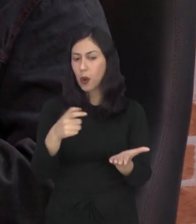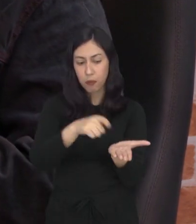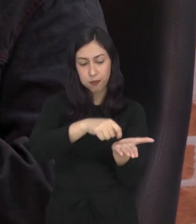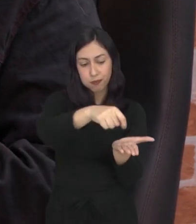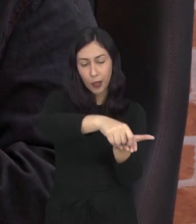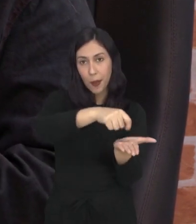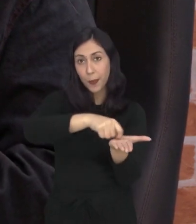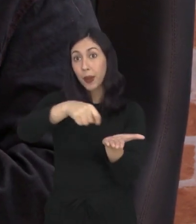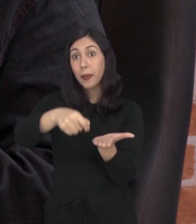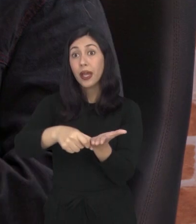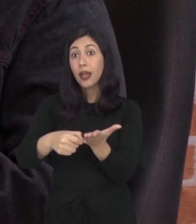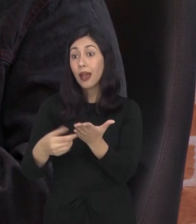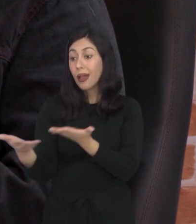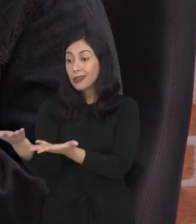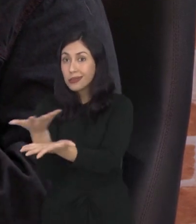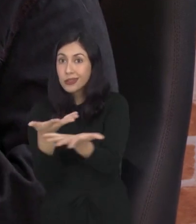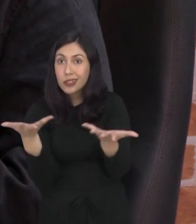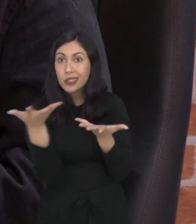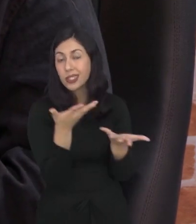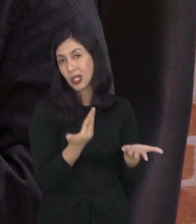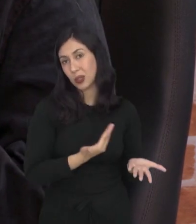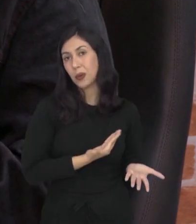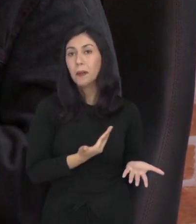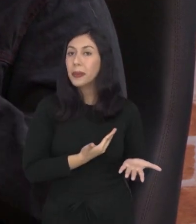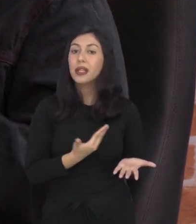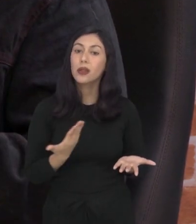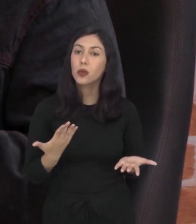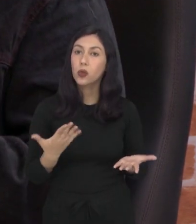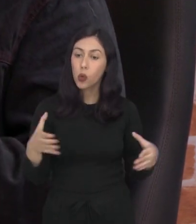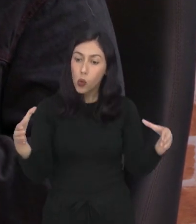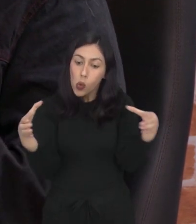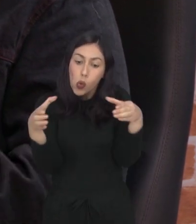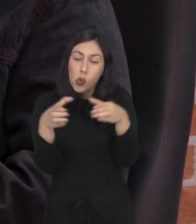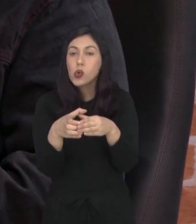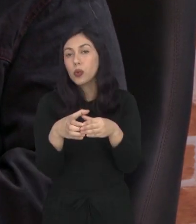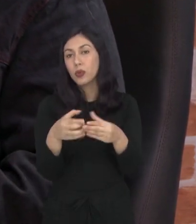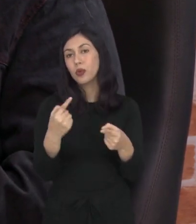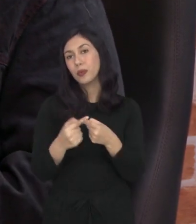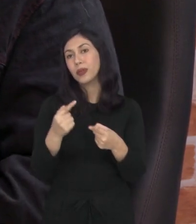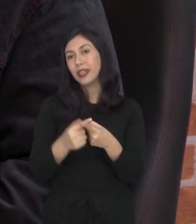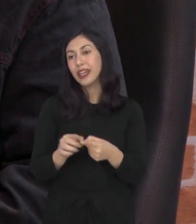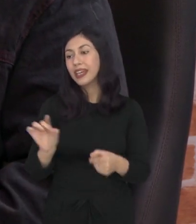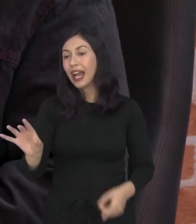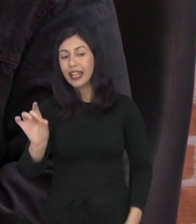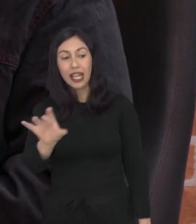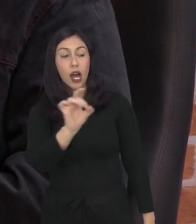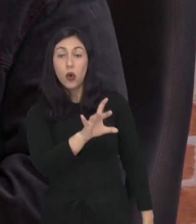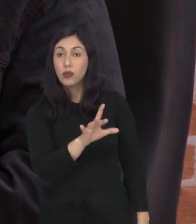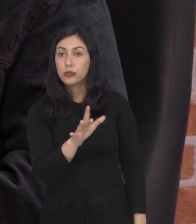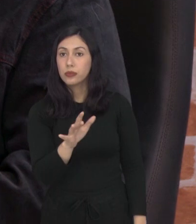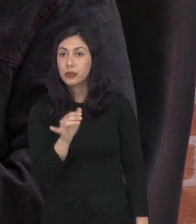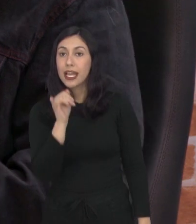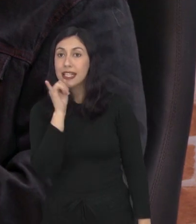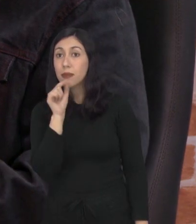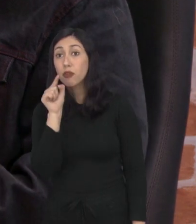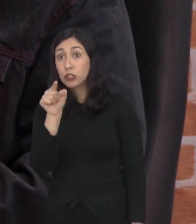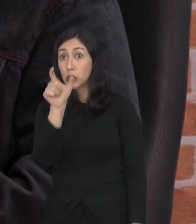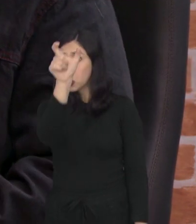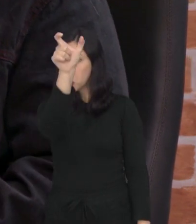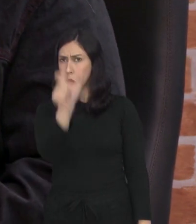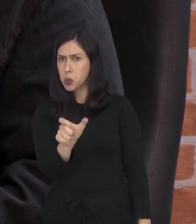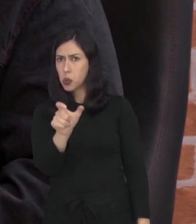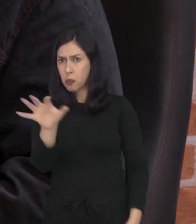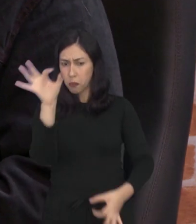de você jogar com os amigos, é isso, sabe? Você reunir um grupo. Por quê? Porque daí cada um vai criar uma coisa. Por exemplo, você criou o Vitão Guerreiro Humano